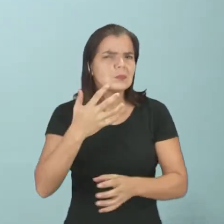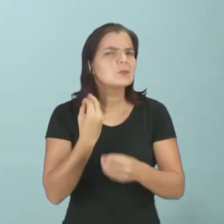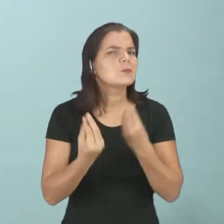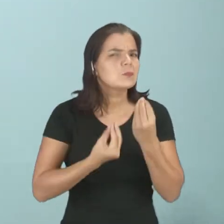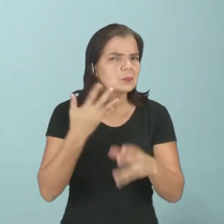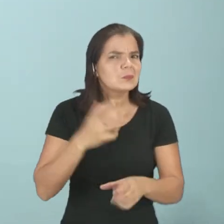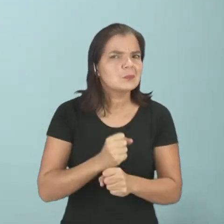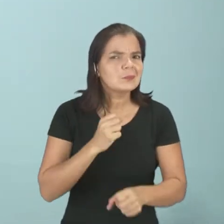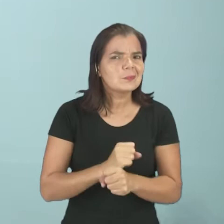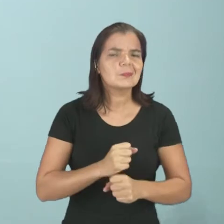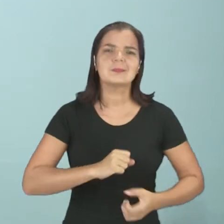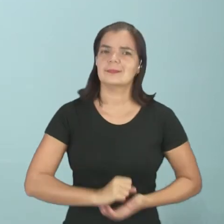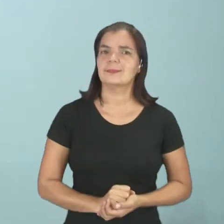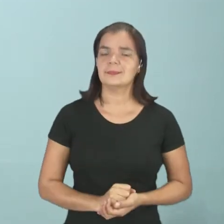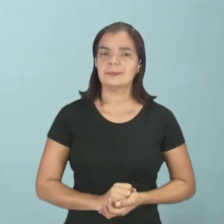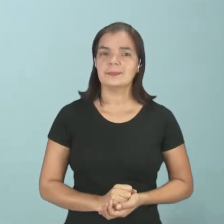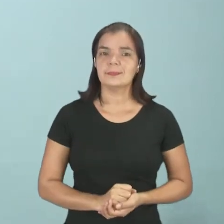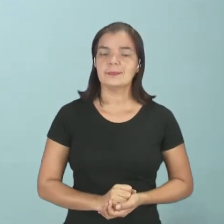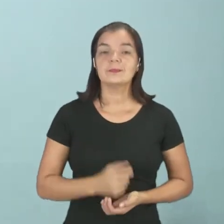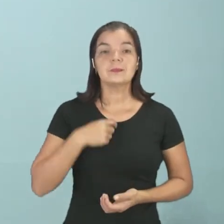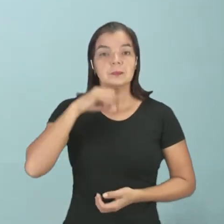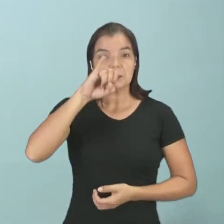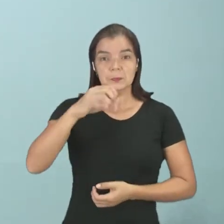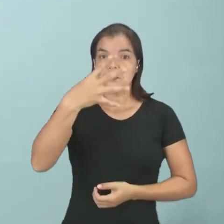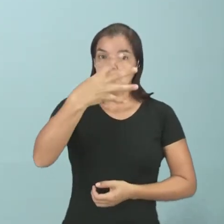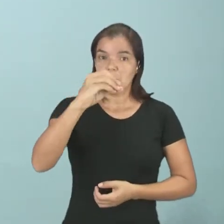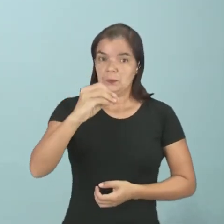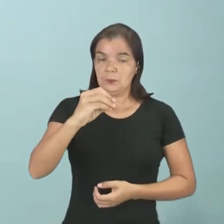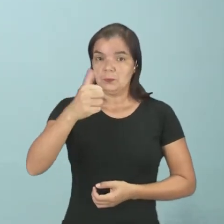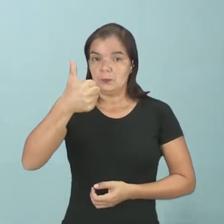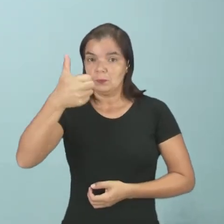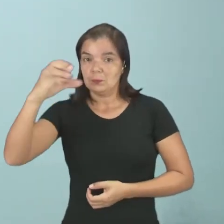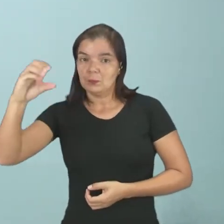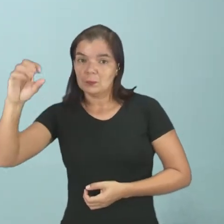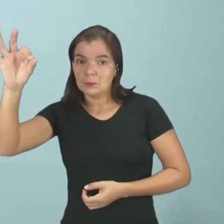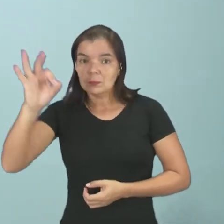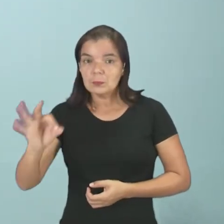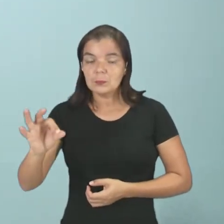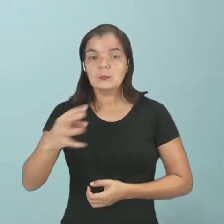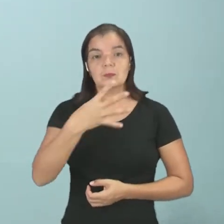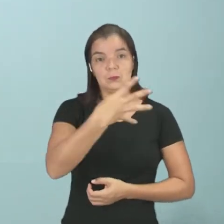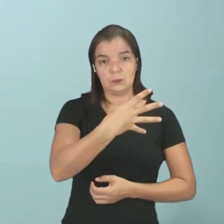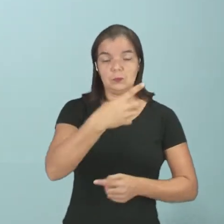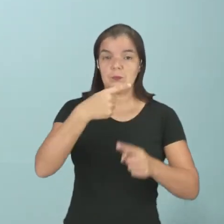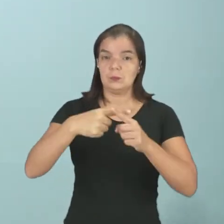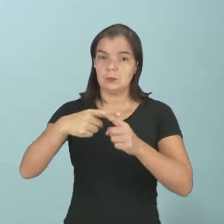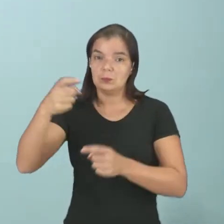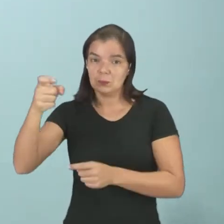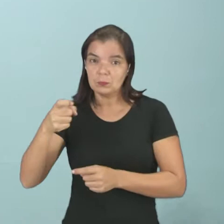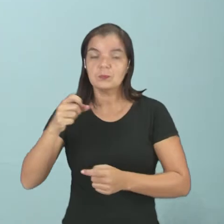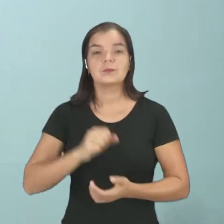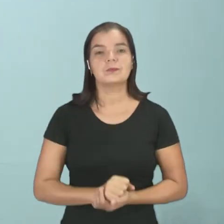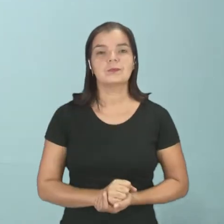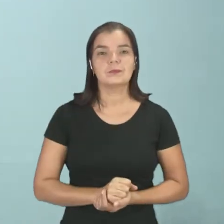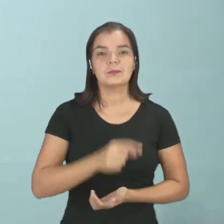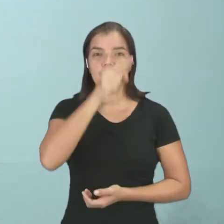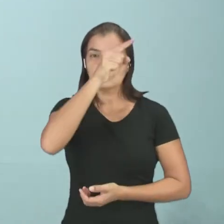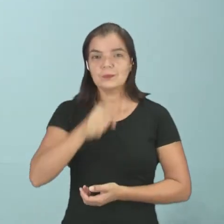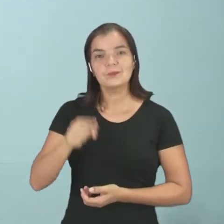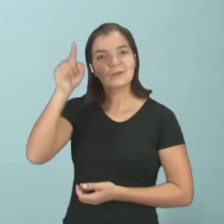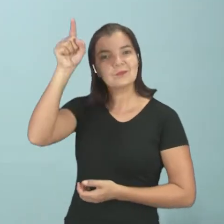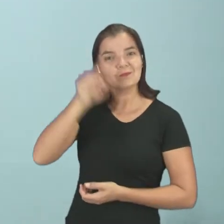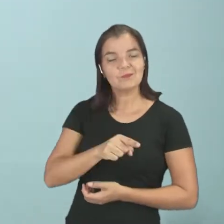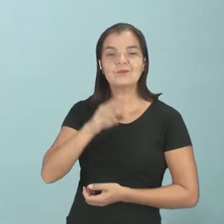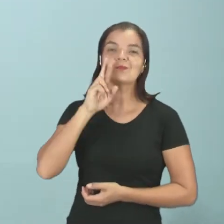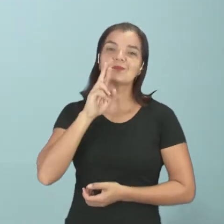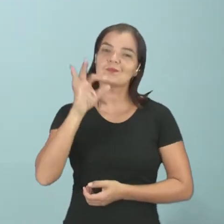3? Então, se 40 equivale a 100%, no caso 4 equivale a x. E aí você